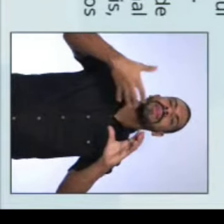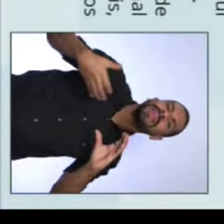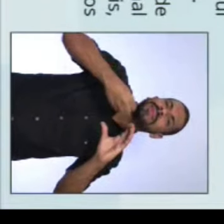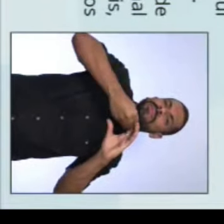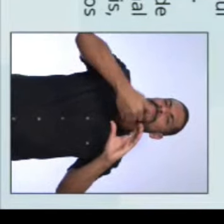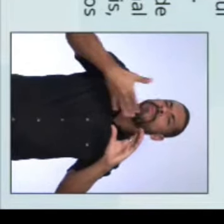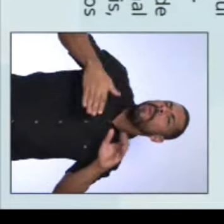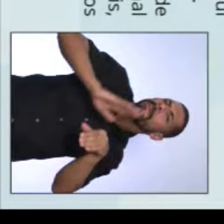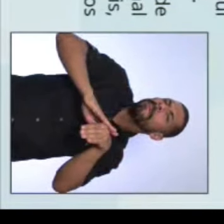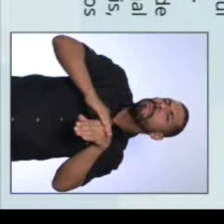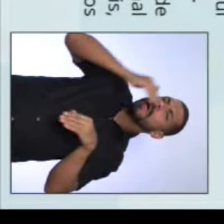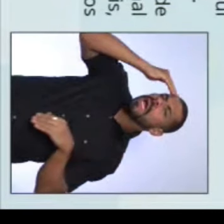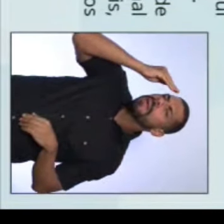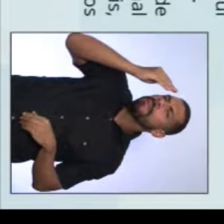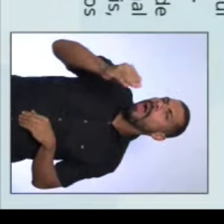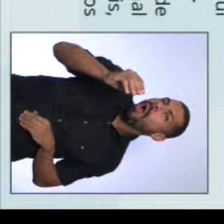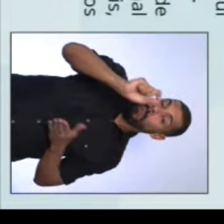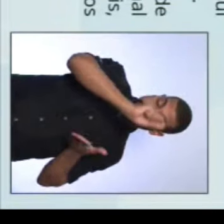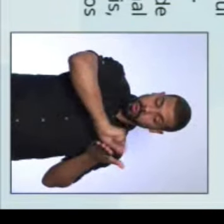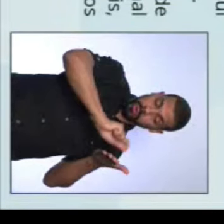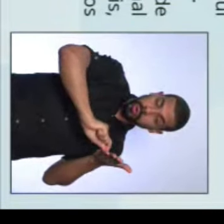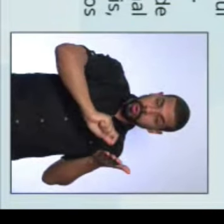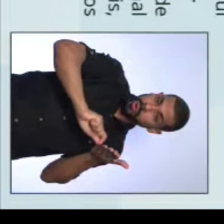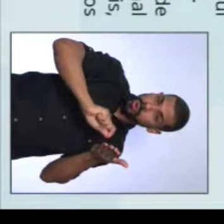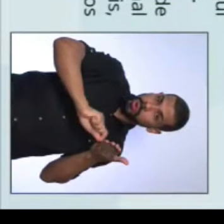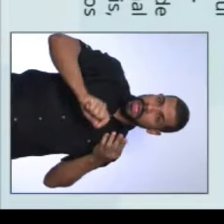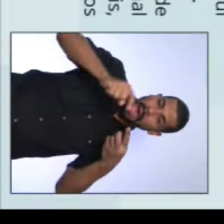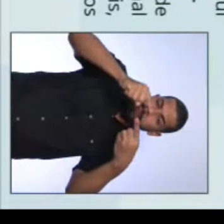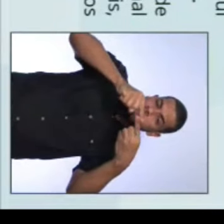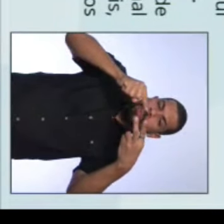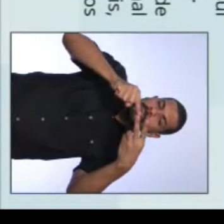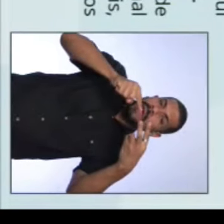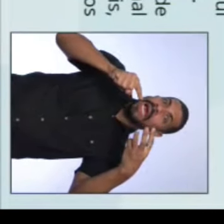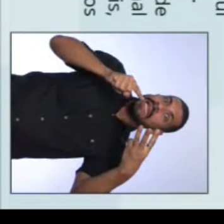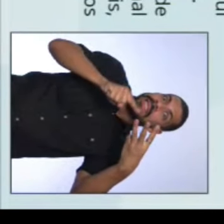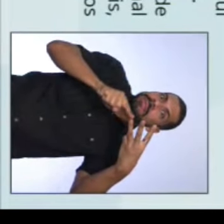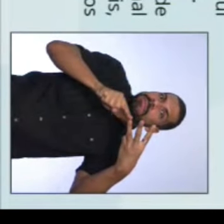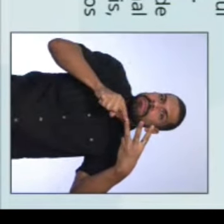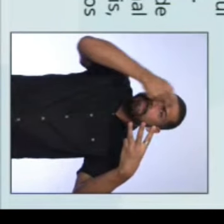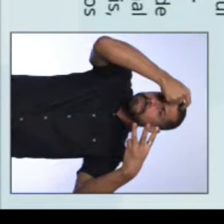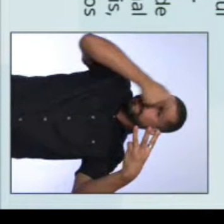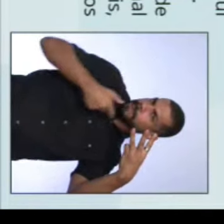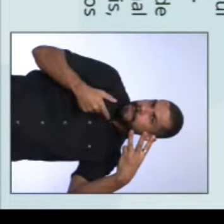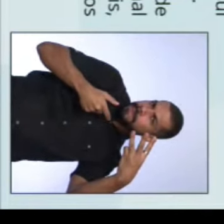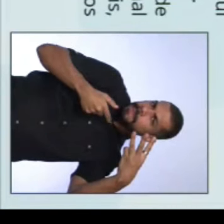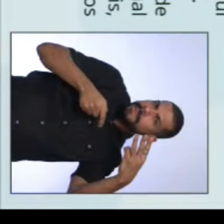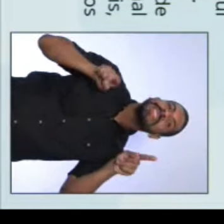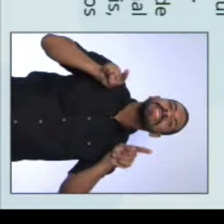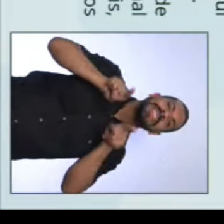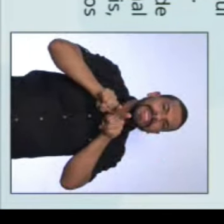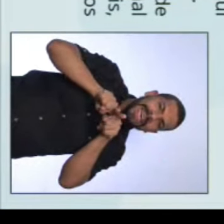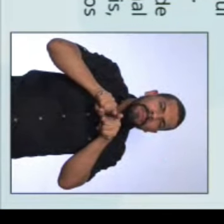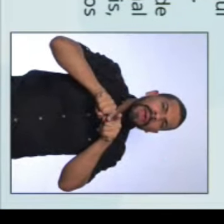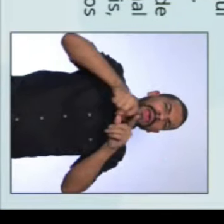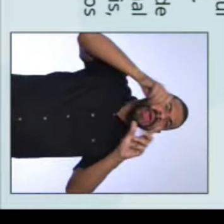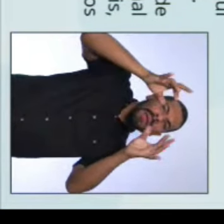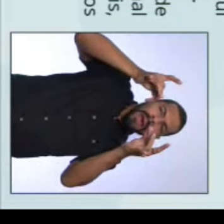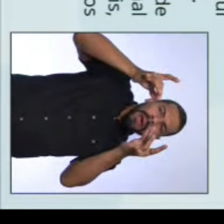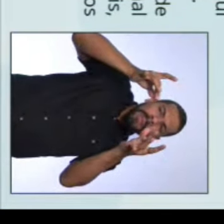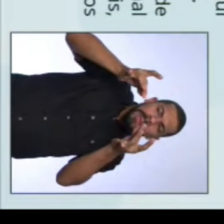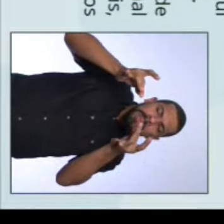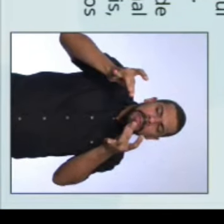principais? Escrita em terceira pessoa, não possui juízo de valor e contém descrição dos